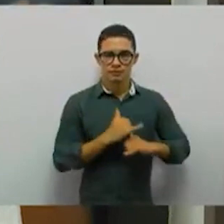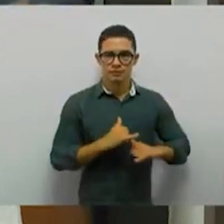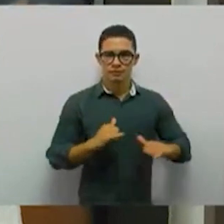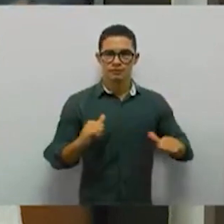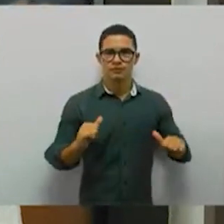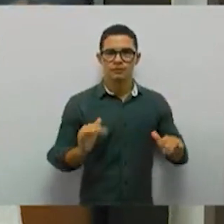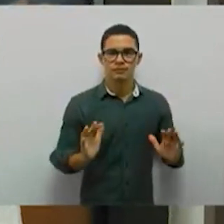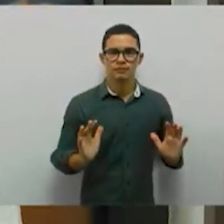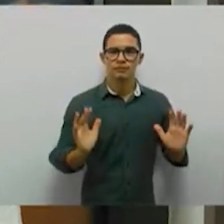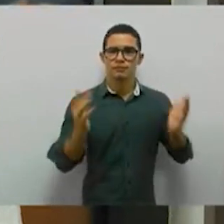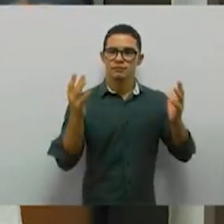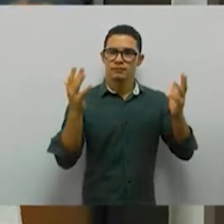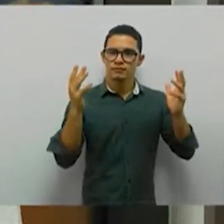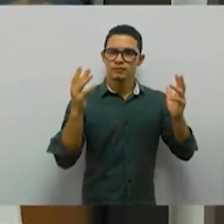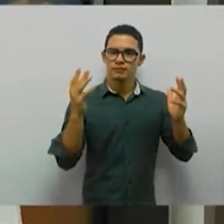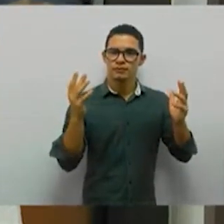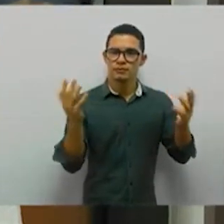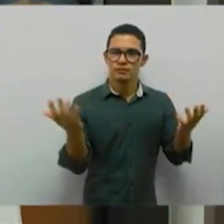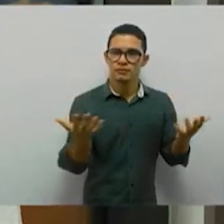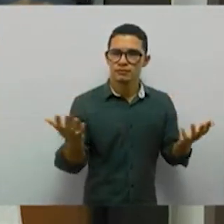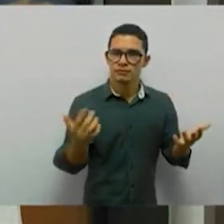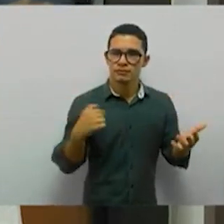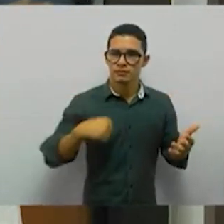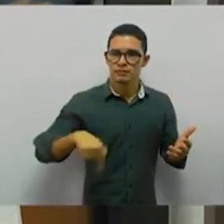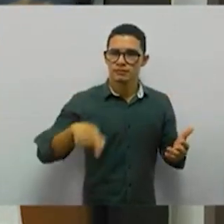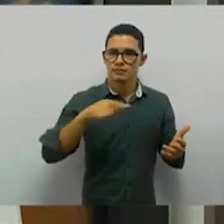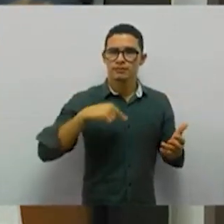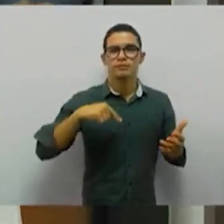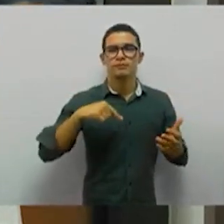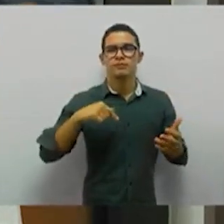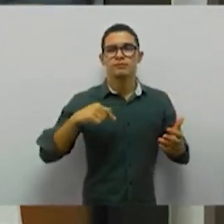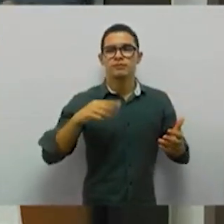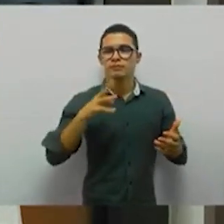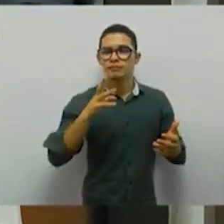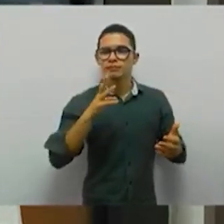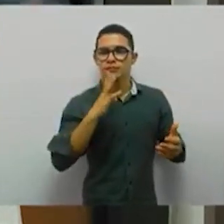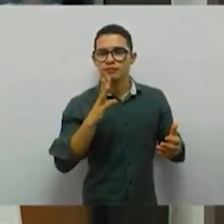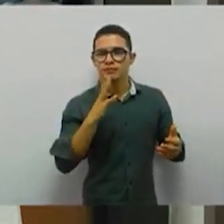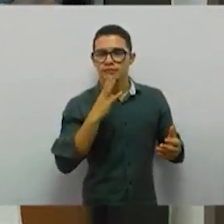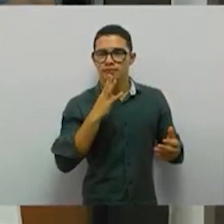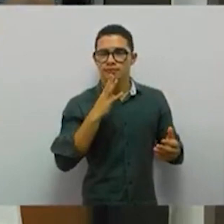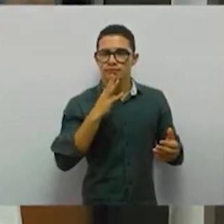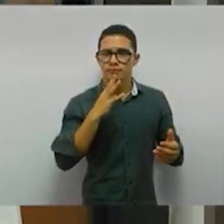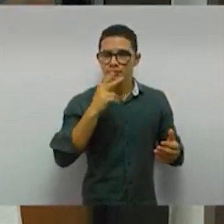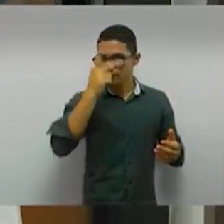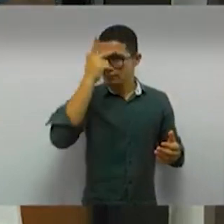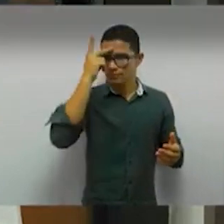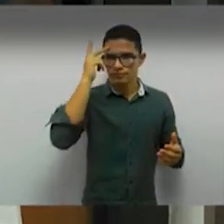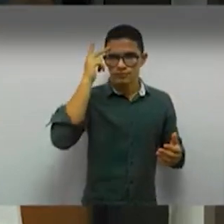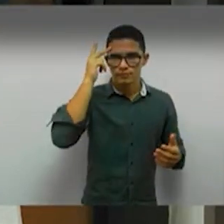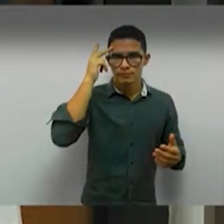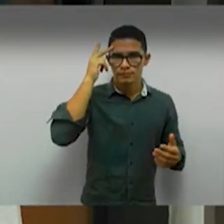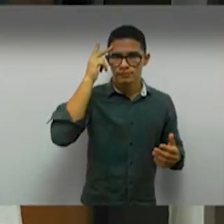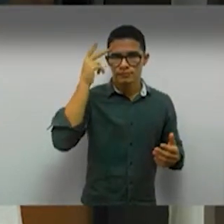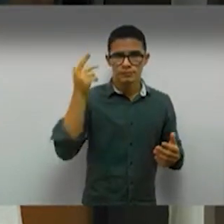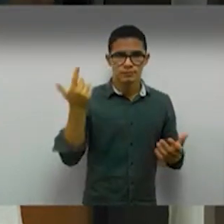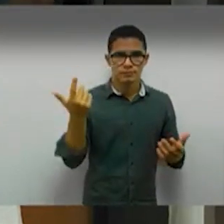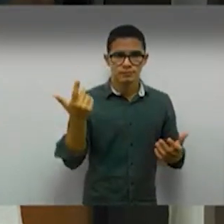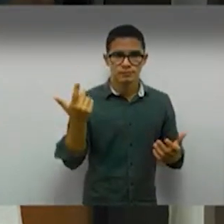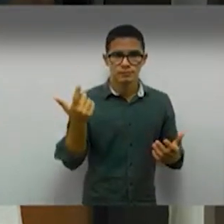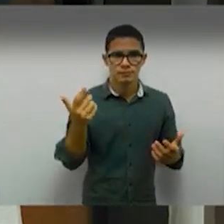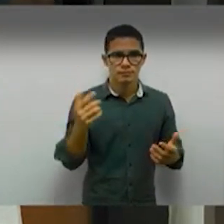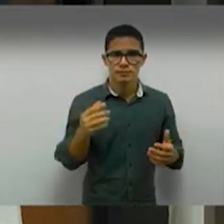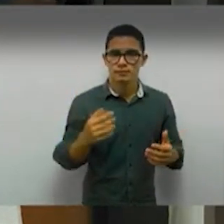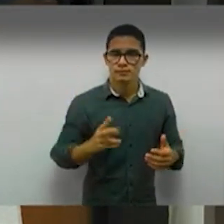a Moção de aplauso nessa casa Legislativa ela é reconhecida para aquelas pessoas que não é aquelas que